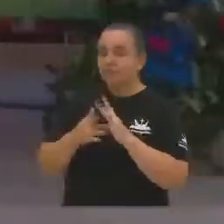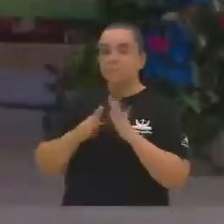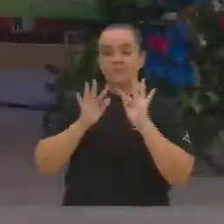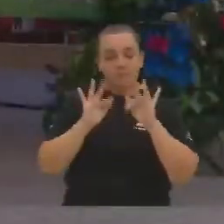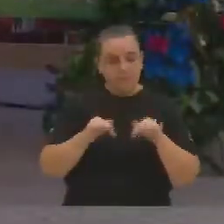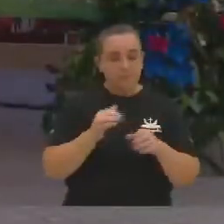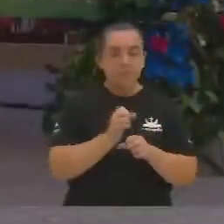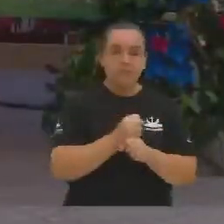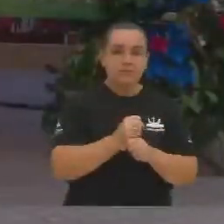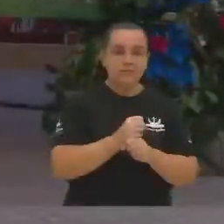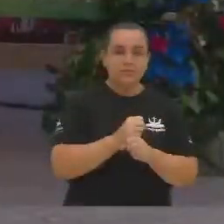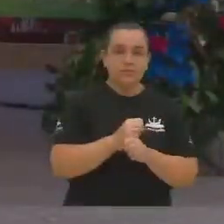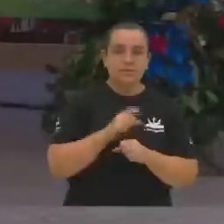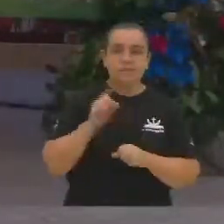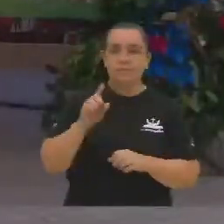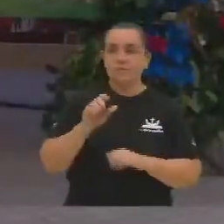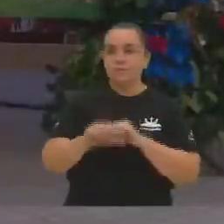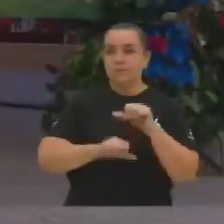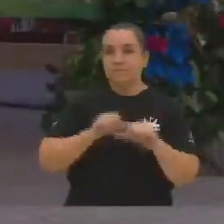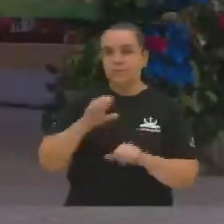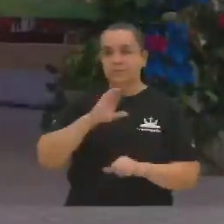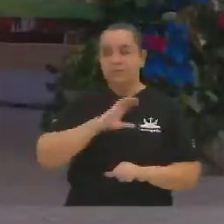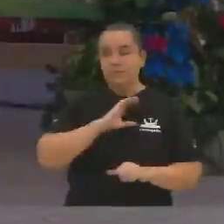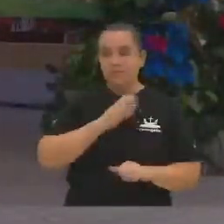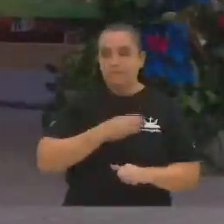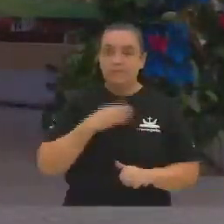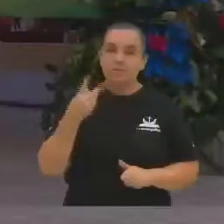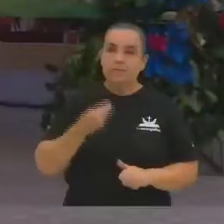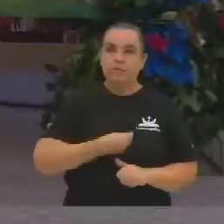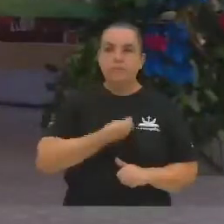ser mudado e transformado na sua vida.